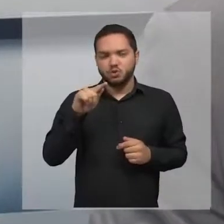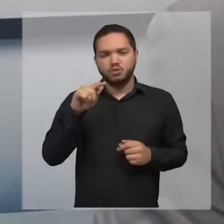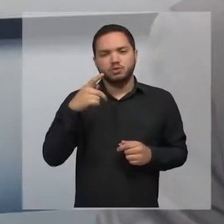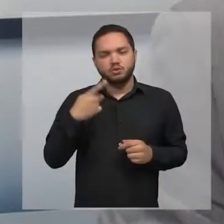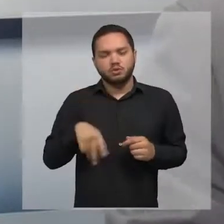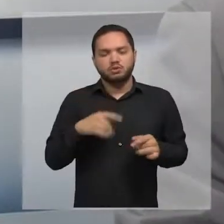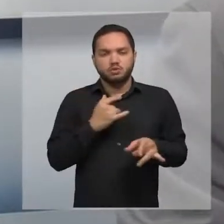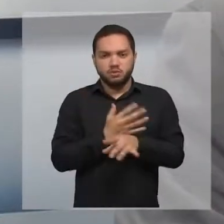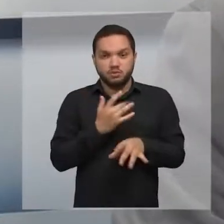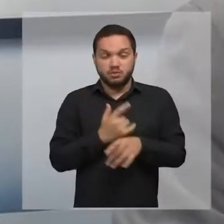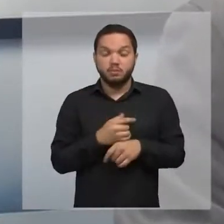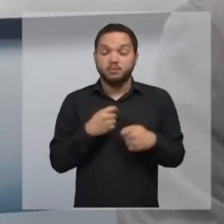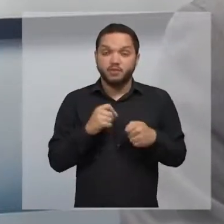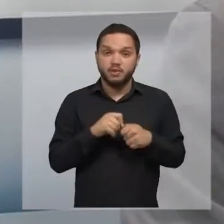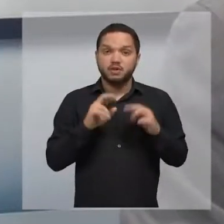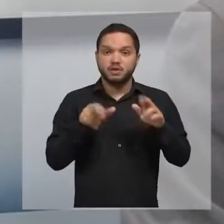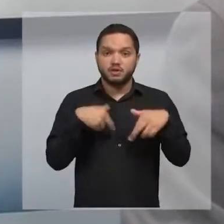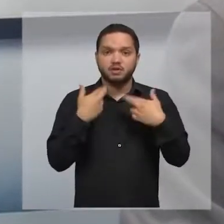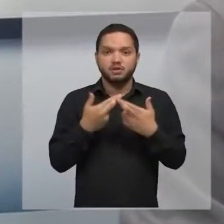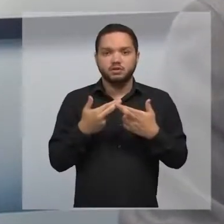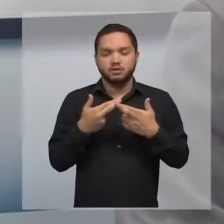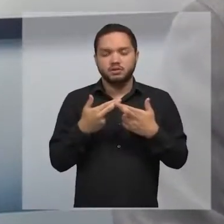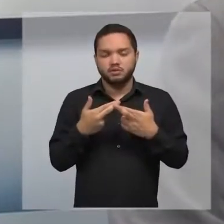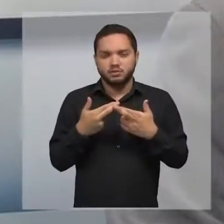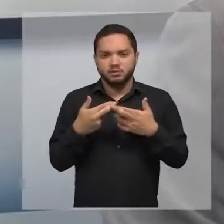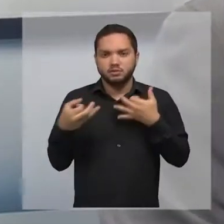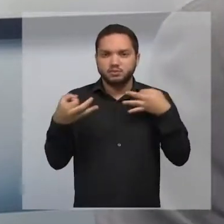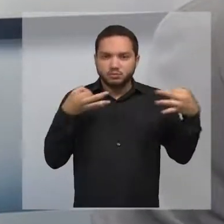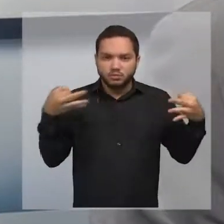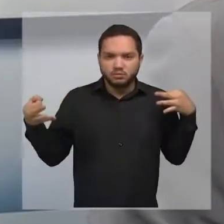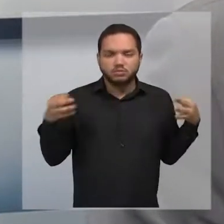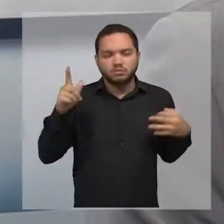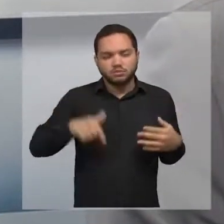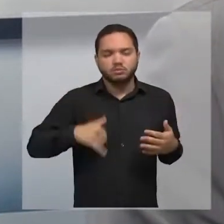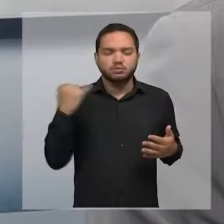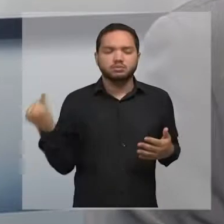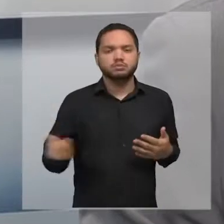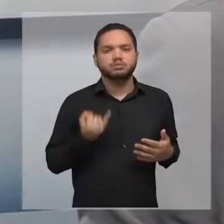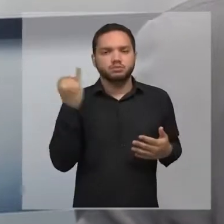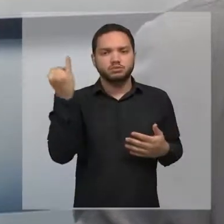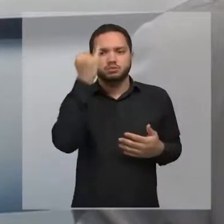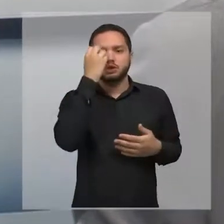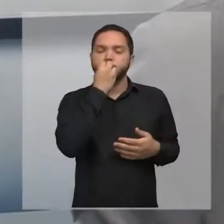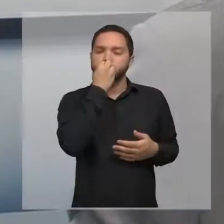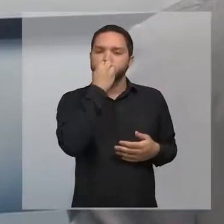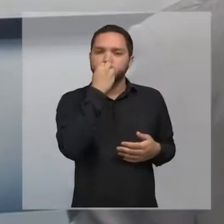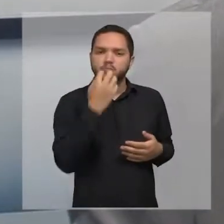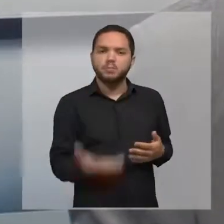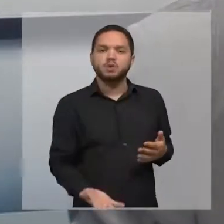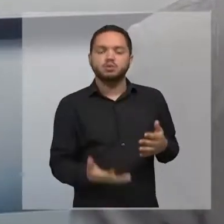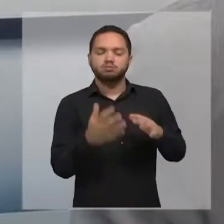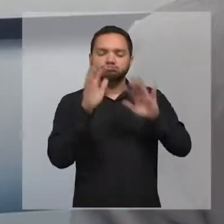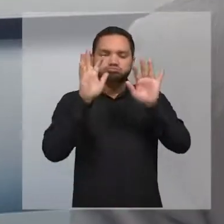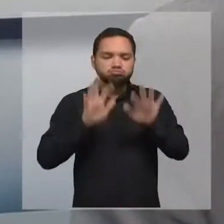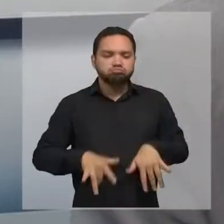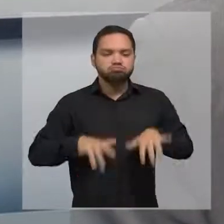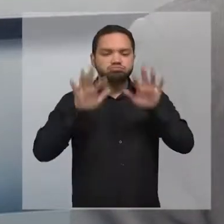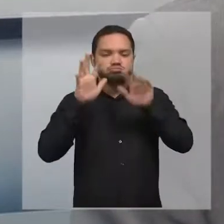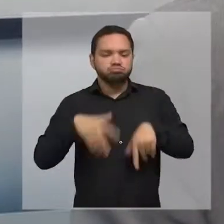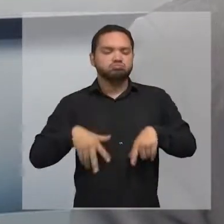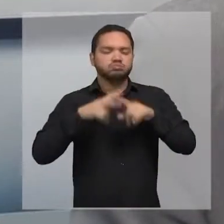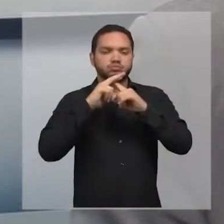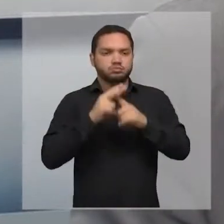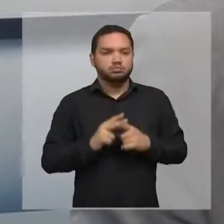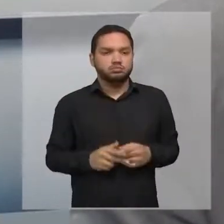da Cidade. Realizar audiências públicas é essencial e fundamental para a boa e correta elaboração do nosso Código da